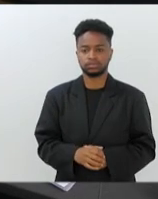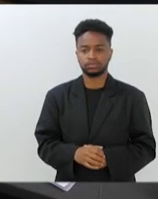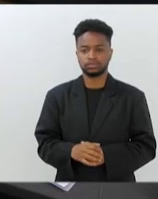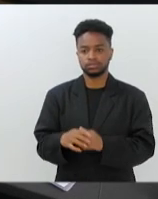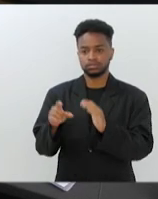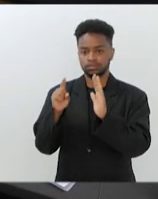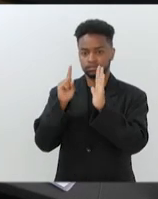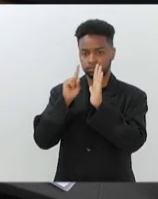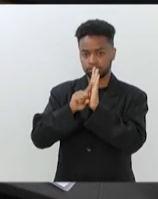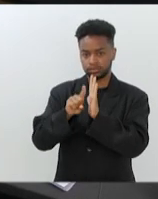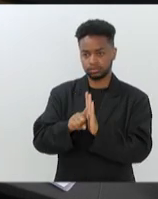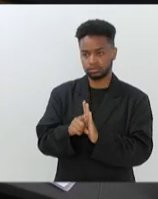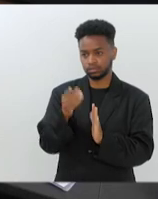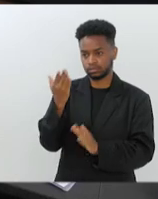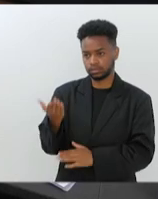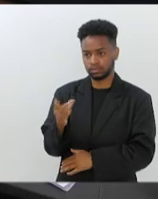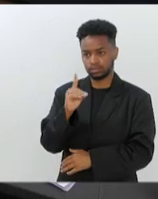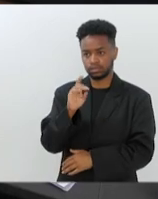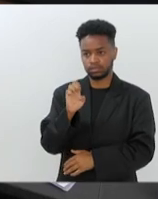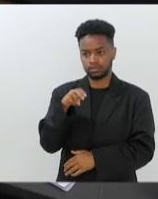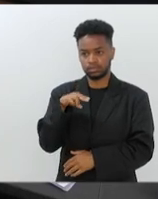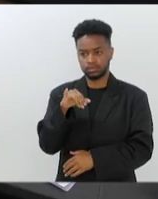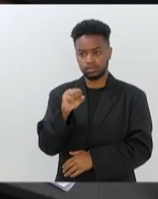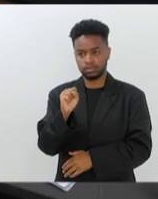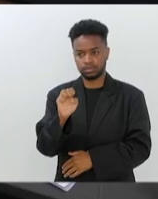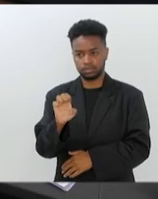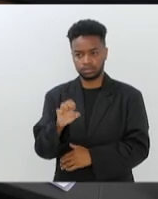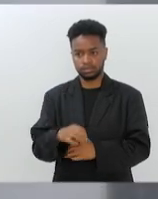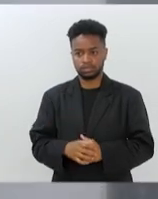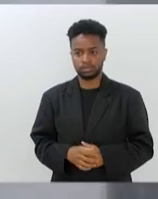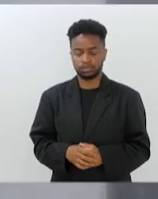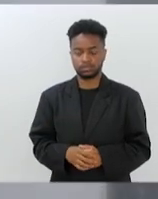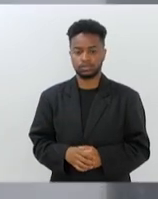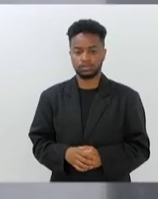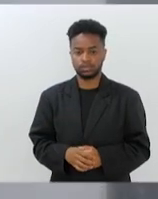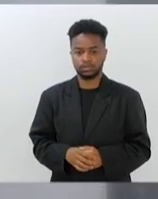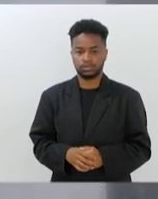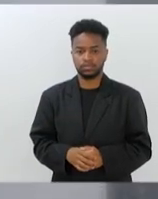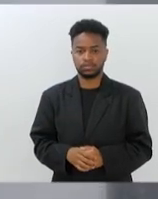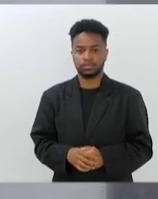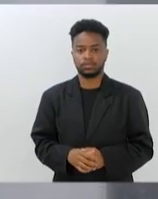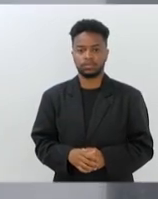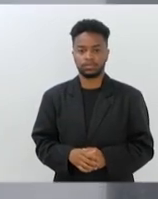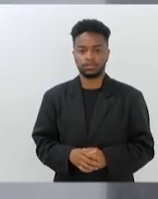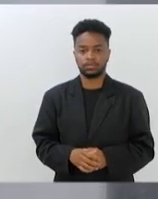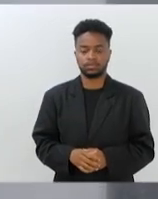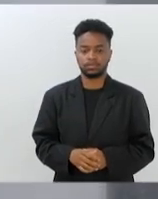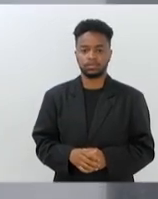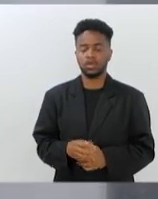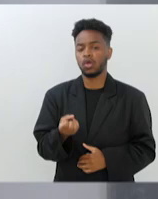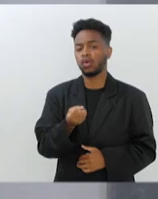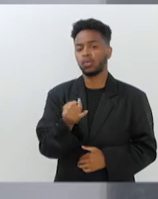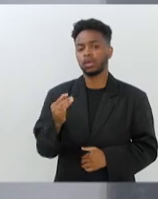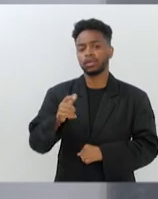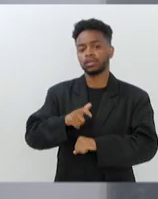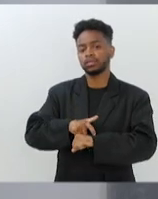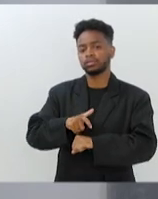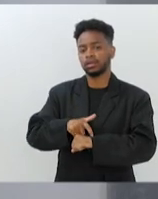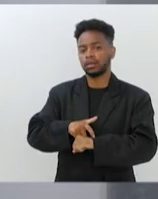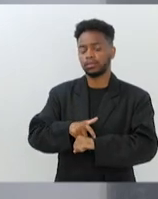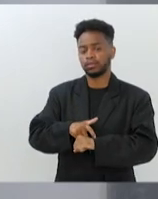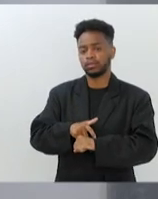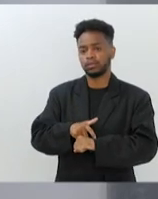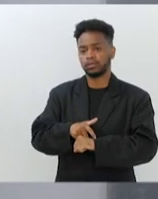perguntas pra senhora Denise senora Denise Há quanto tempo a